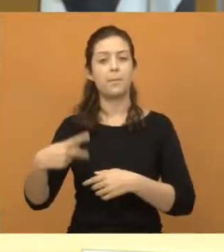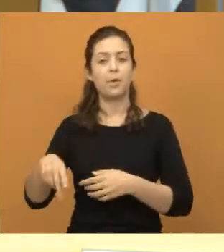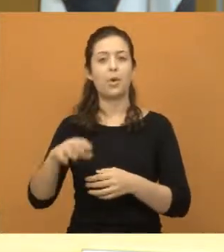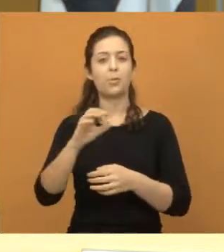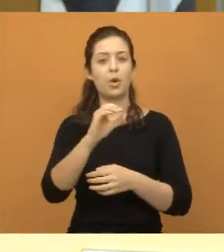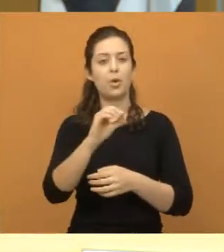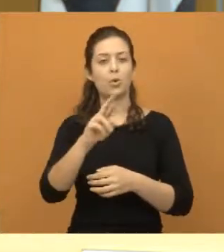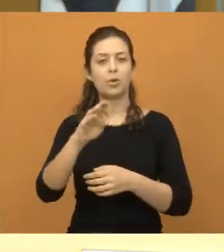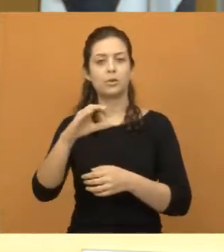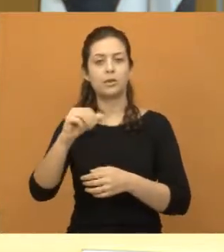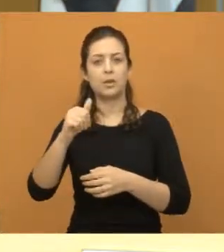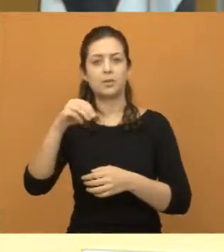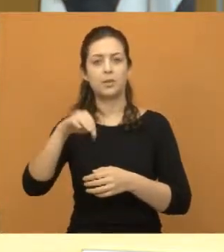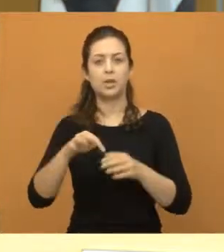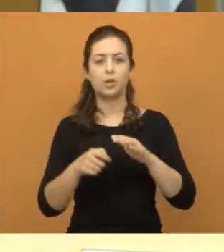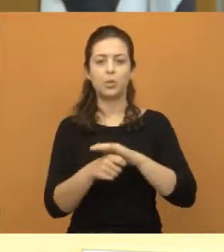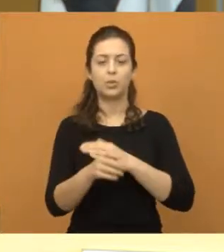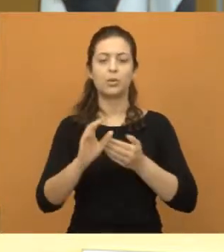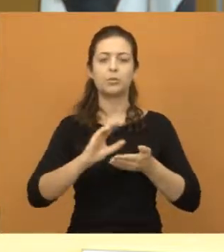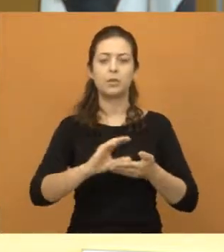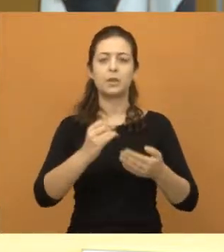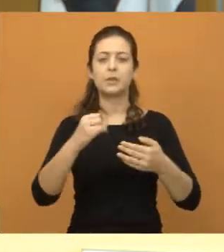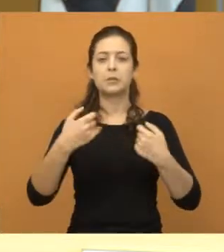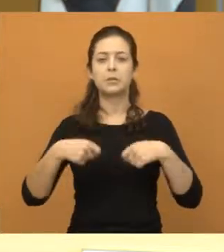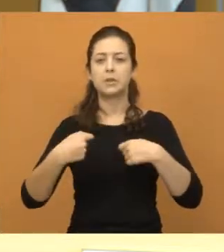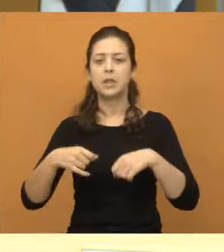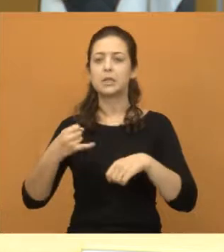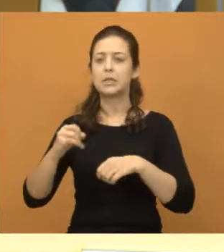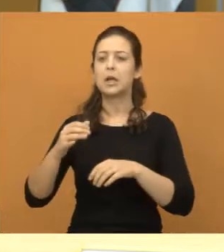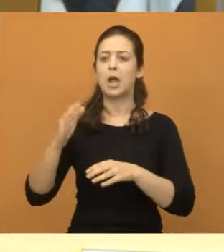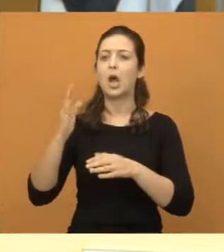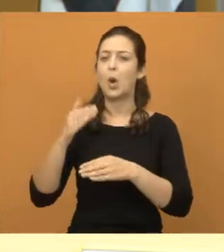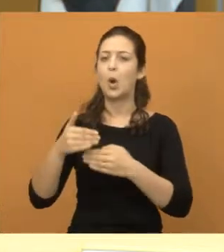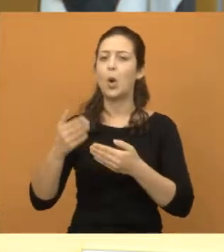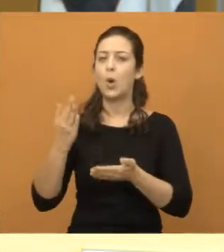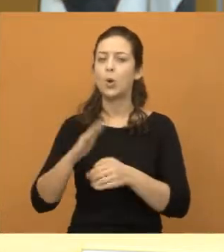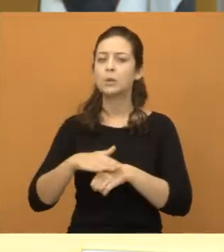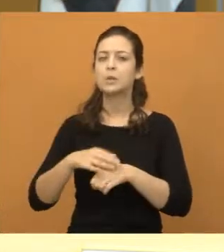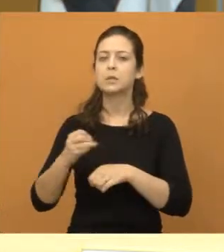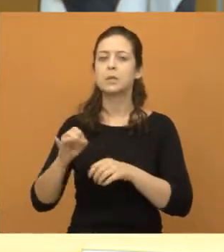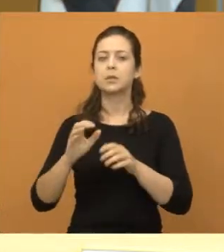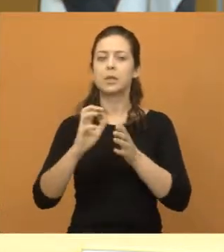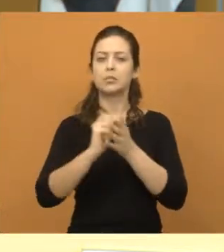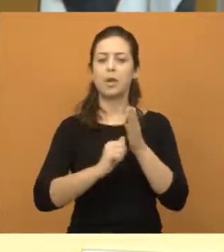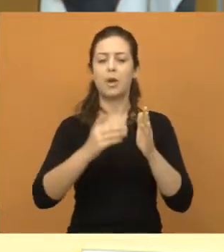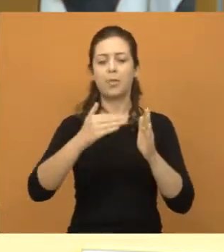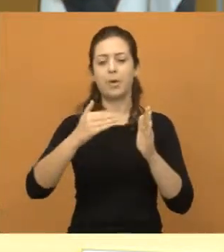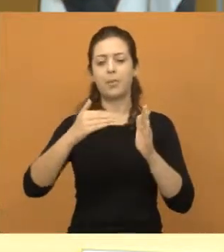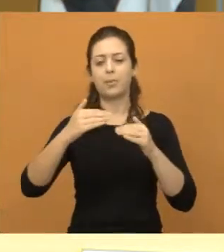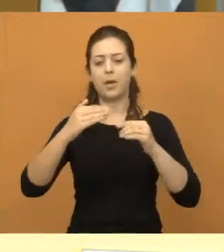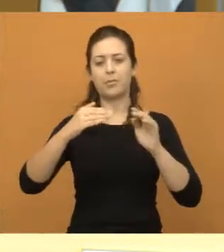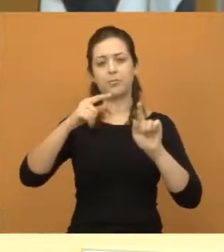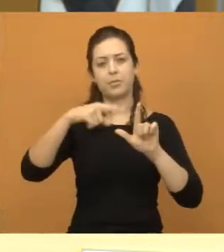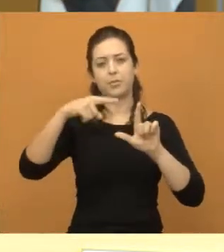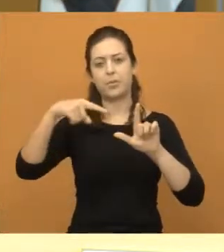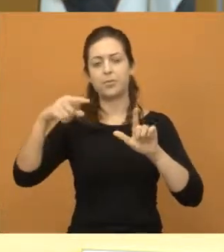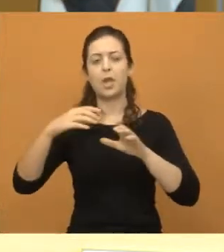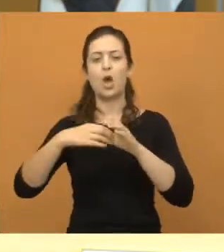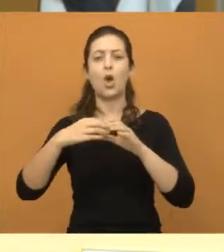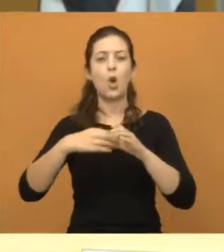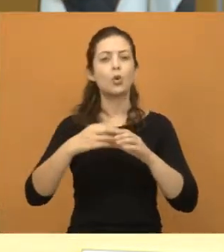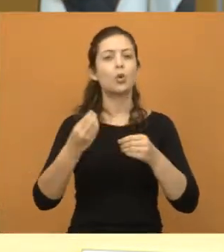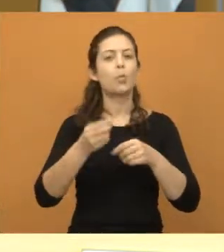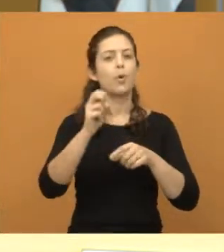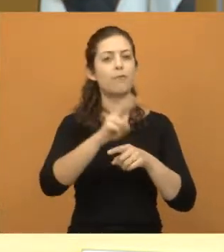vigente, suplementada se necessário, e somente se efetivarão após o preenchimento gradativo por meio de concurso